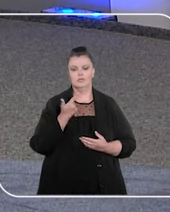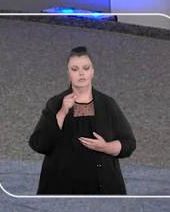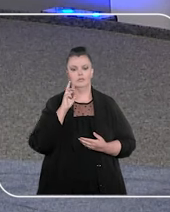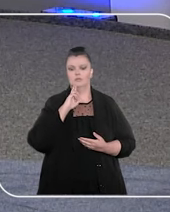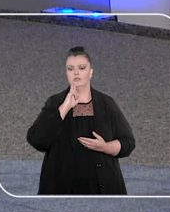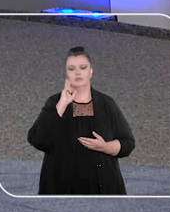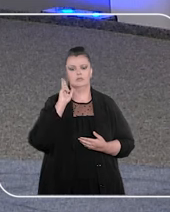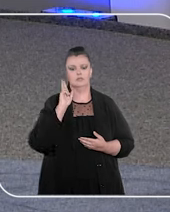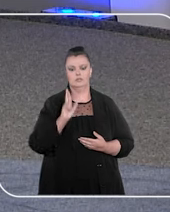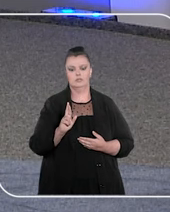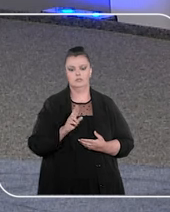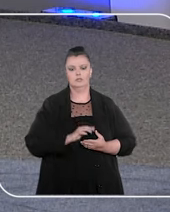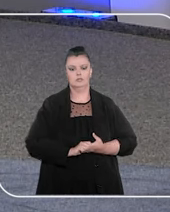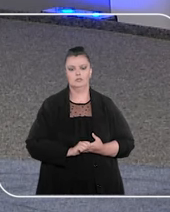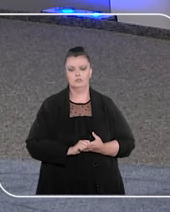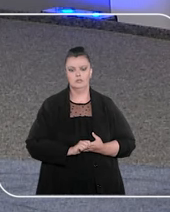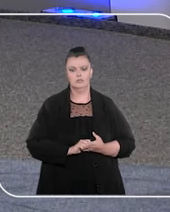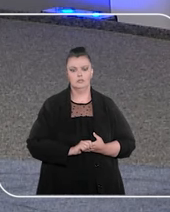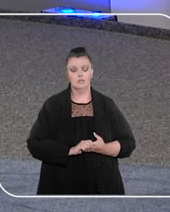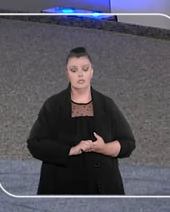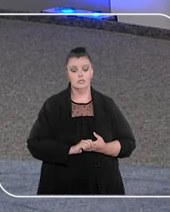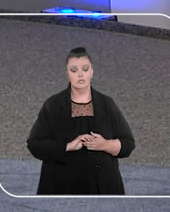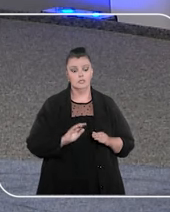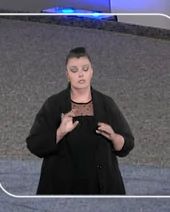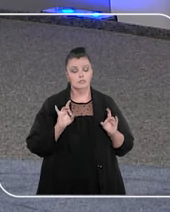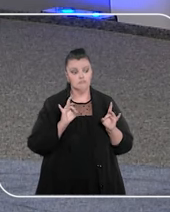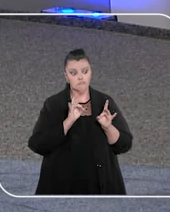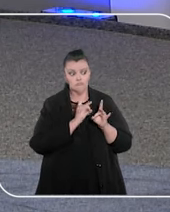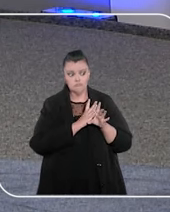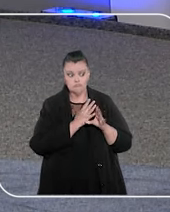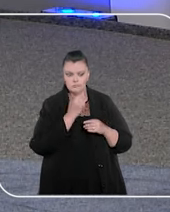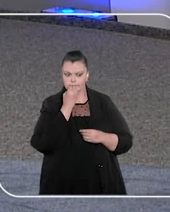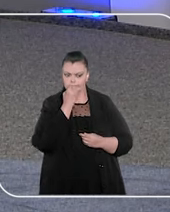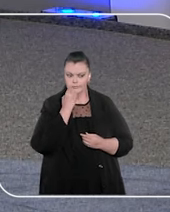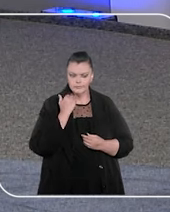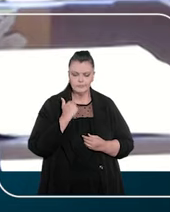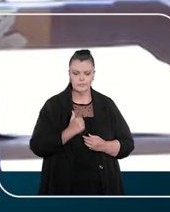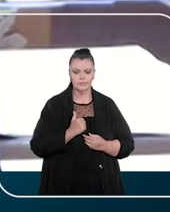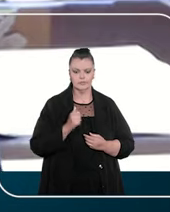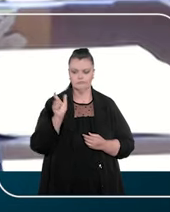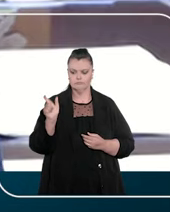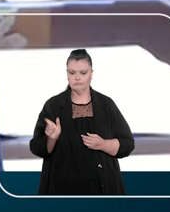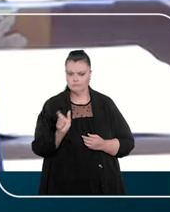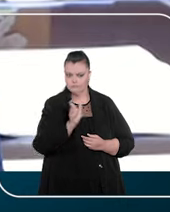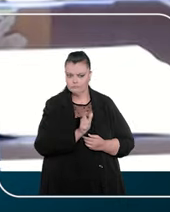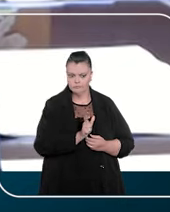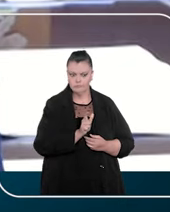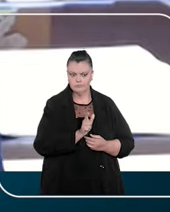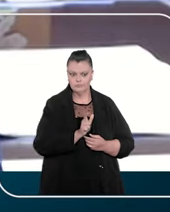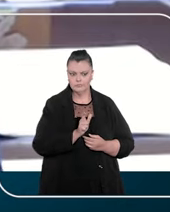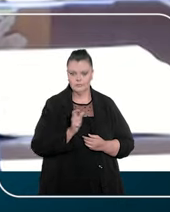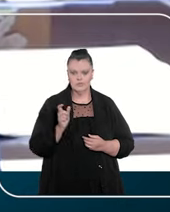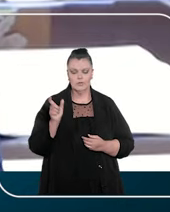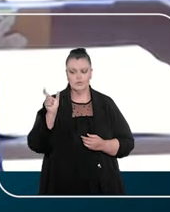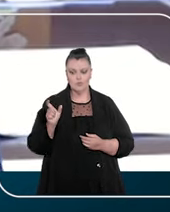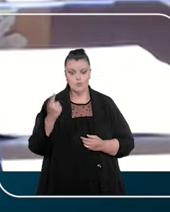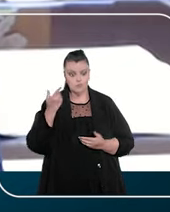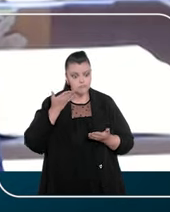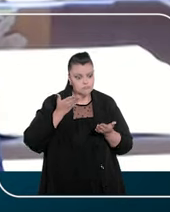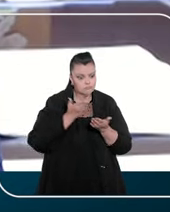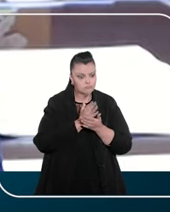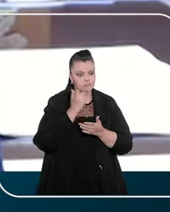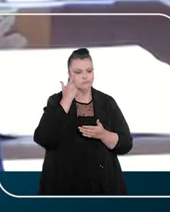não há solução adjudicada que seja satisfatória a quem quer que seja. Por mais que um ganhe, sempre